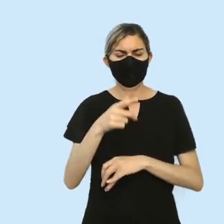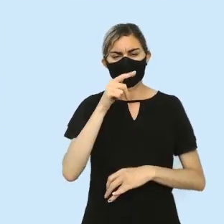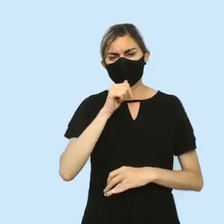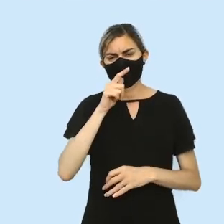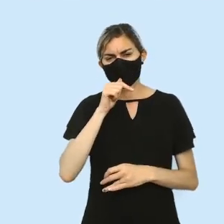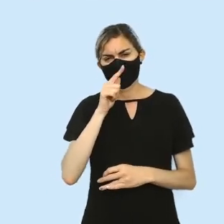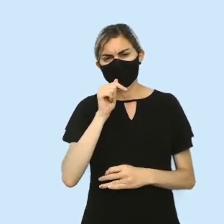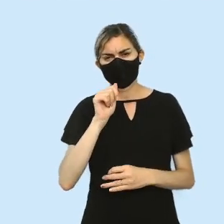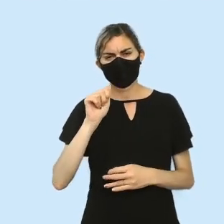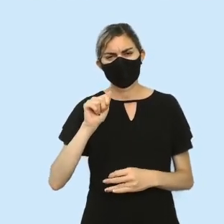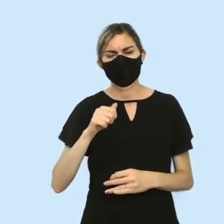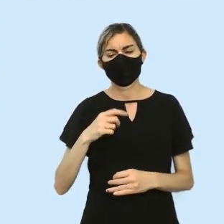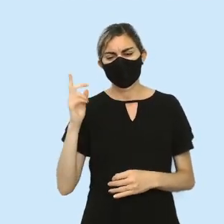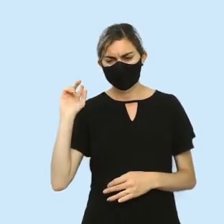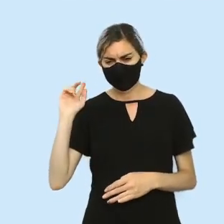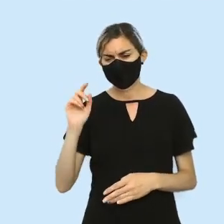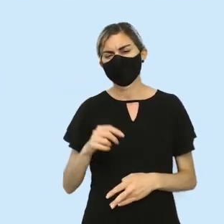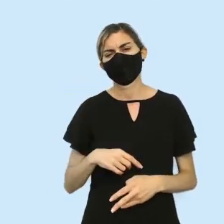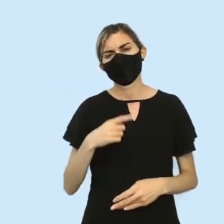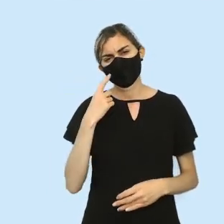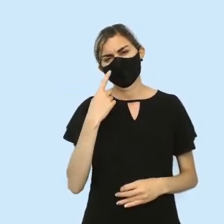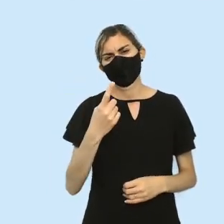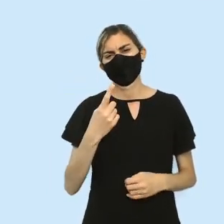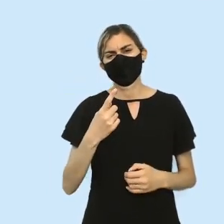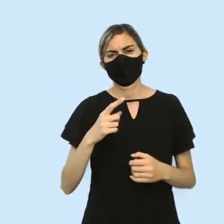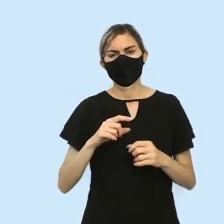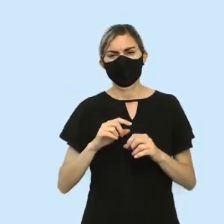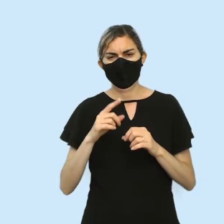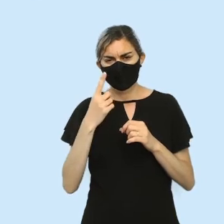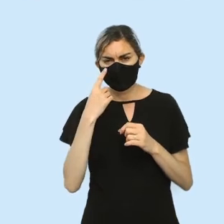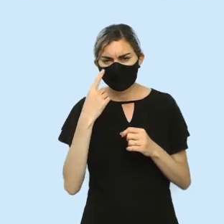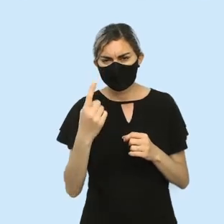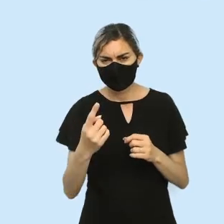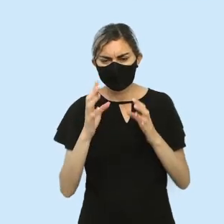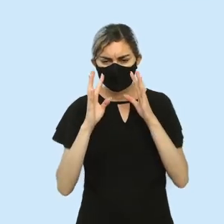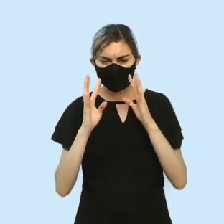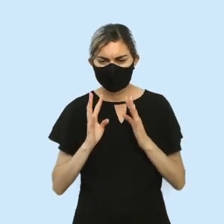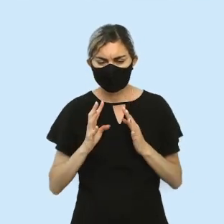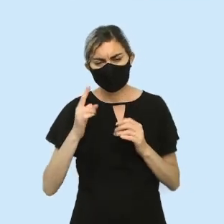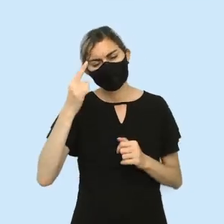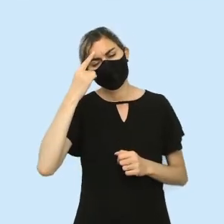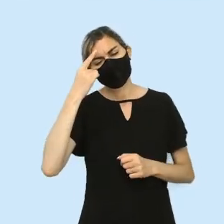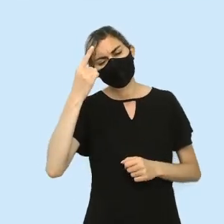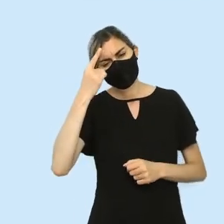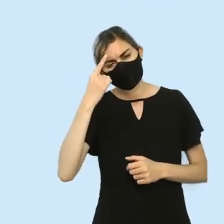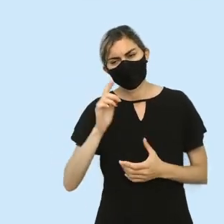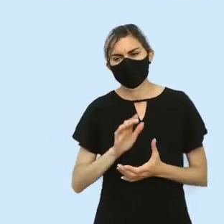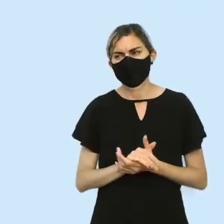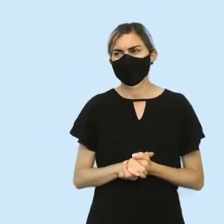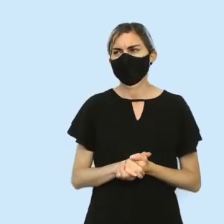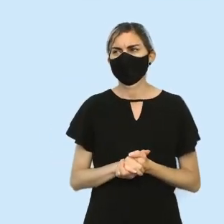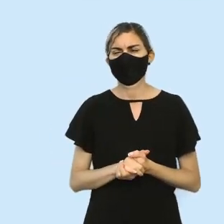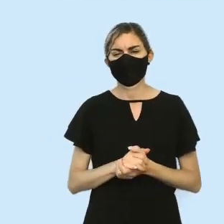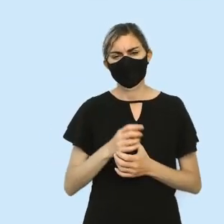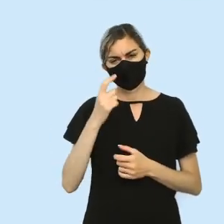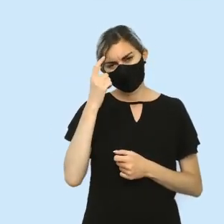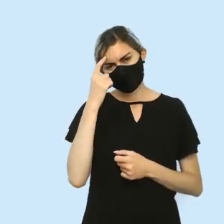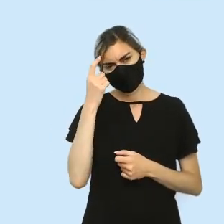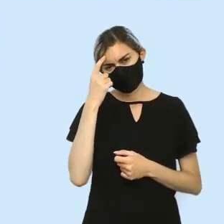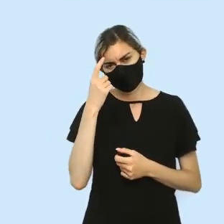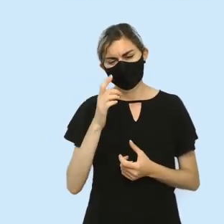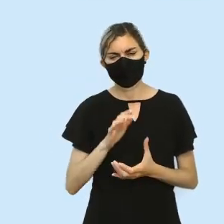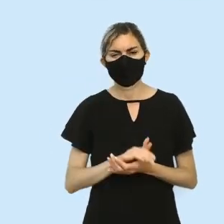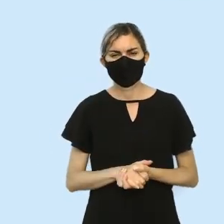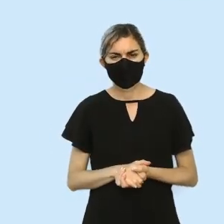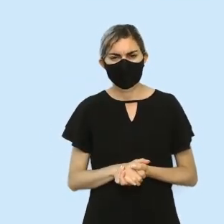água. Aninha, sem sonoplastia, um instante para o pensamento. Tic-toc,